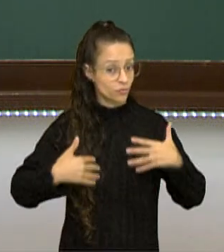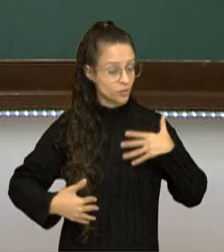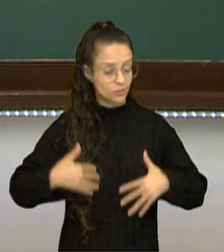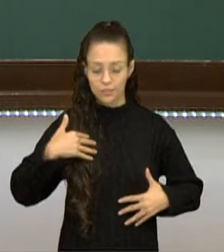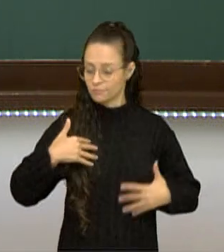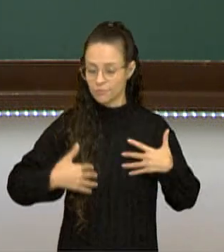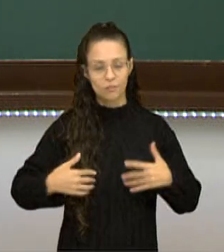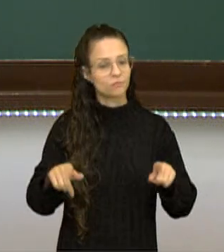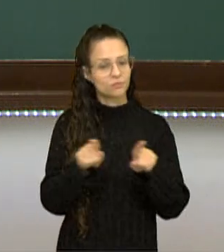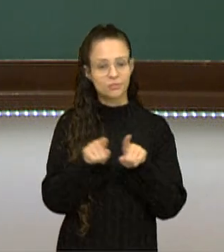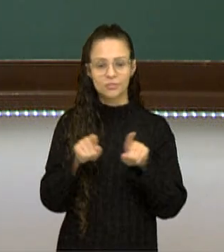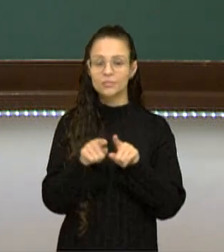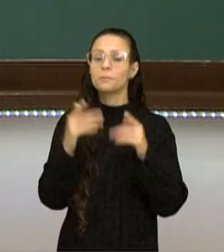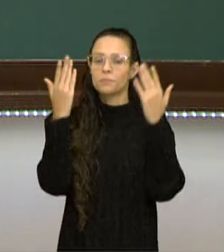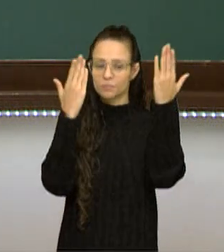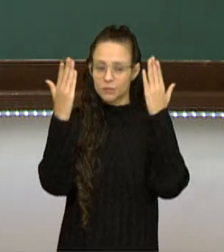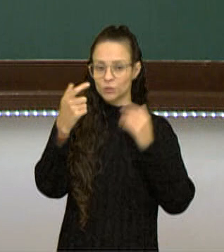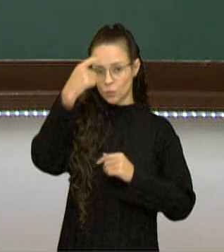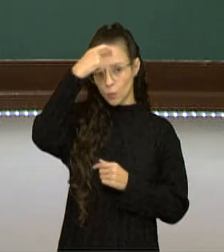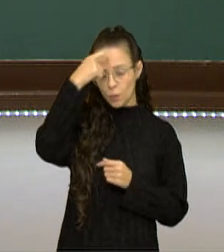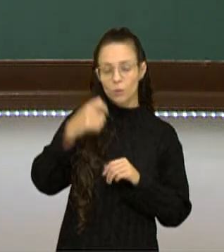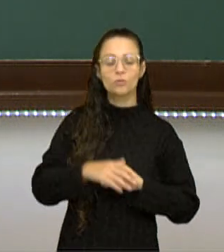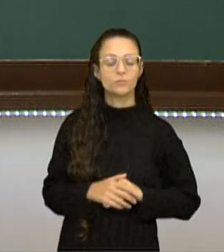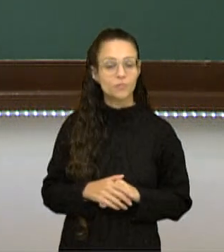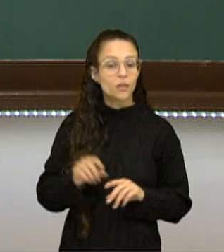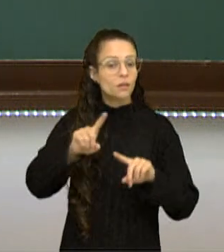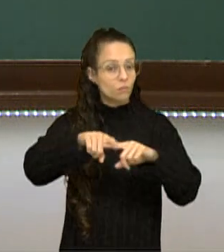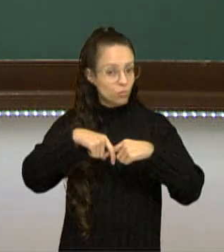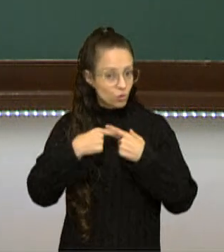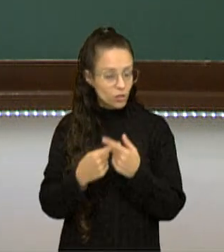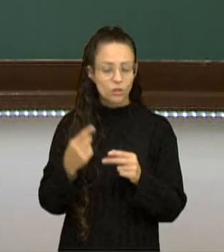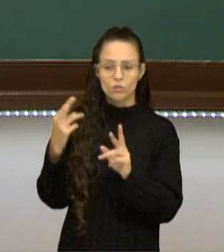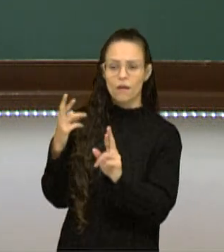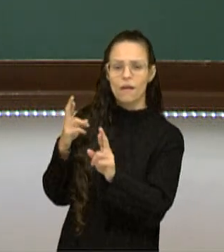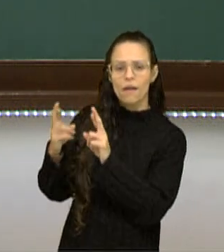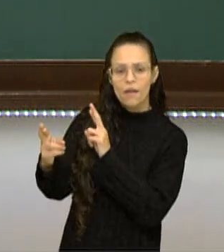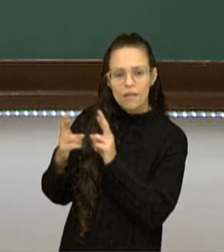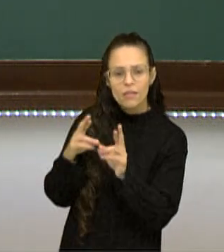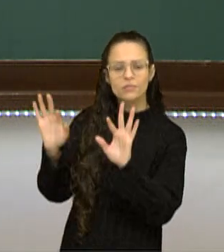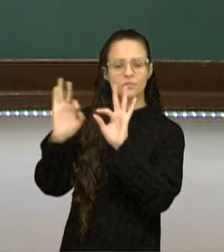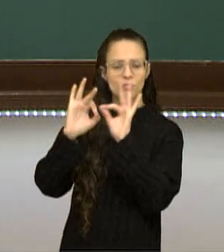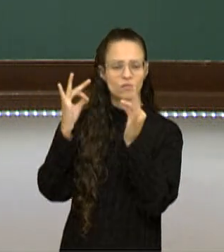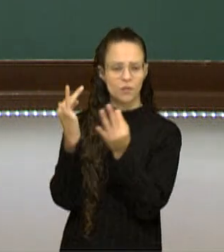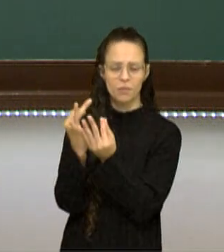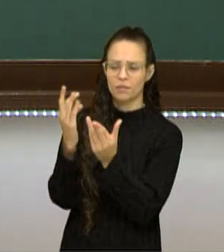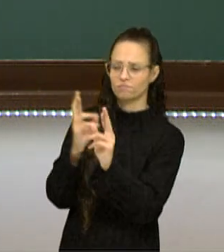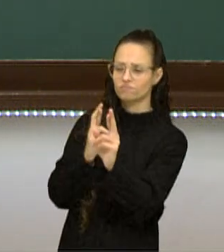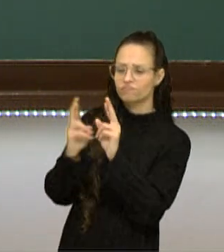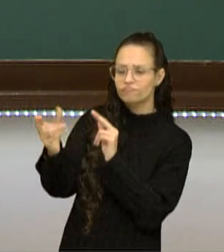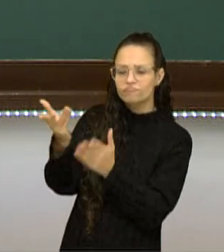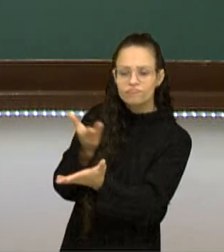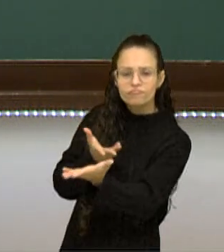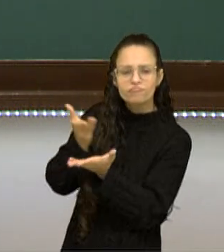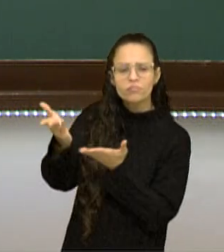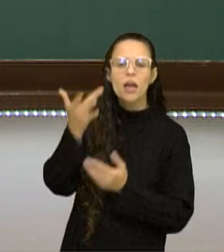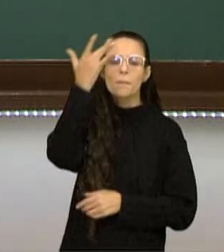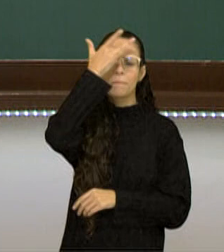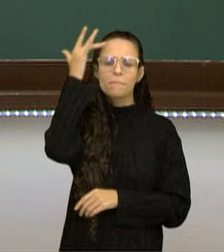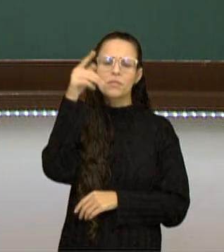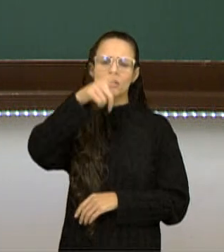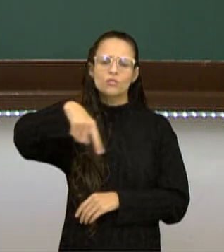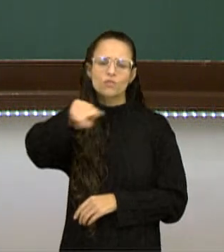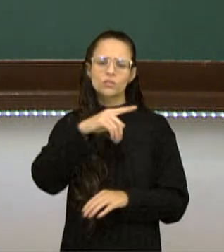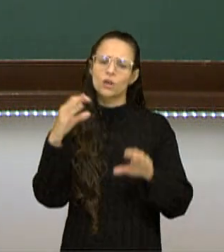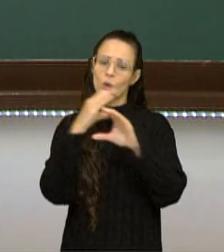mas também mental. Por isso, estabelecer essa relação com os familiares, né, com aquelas pessoas que você